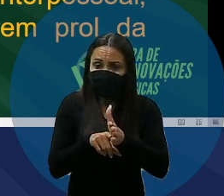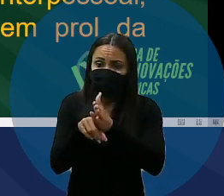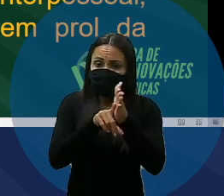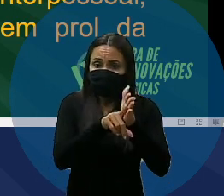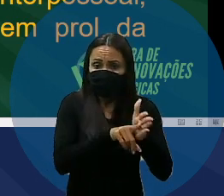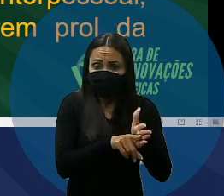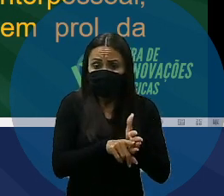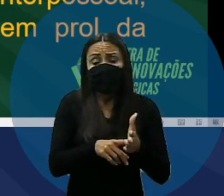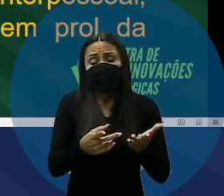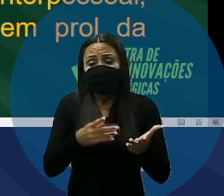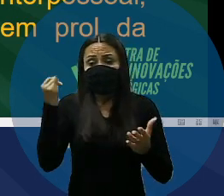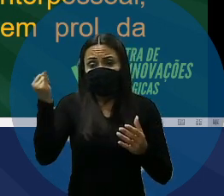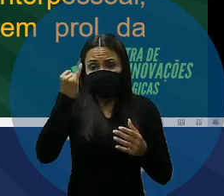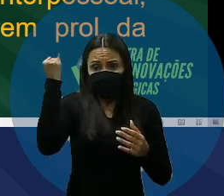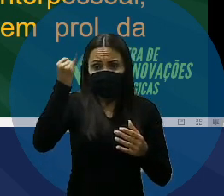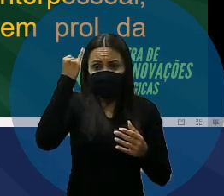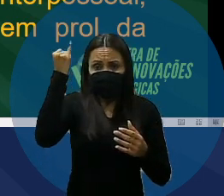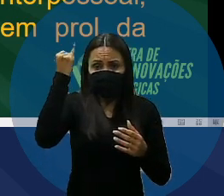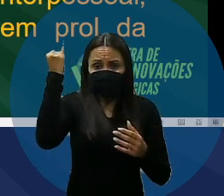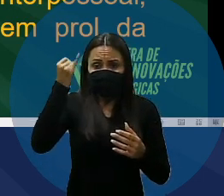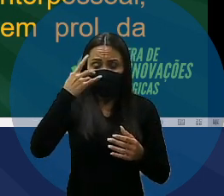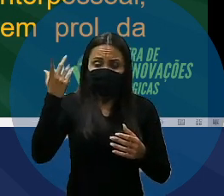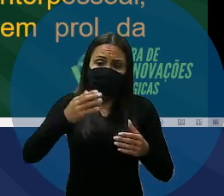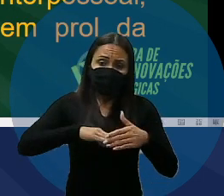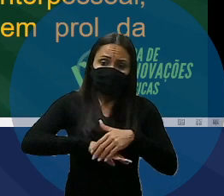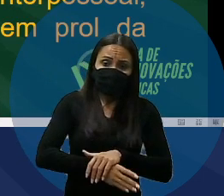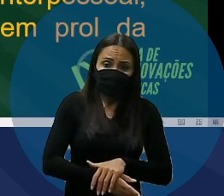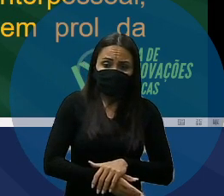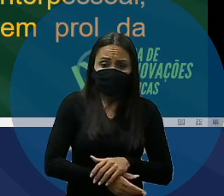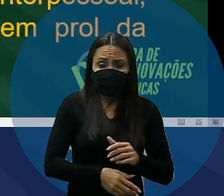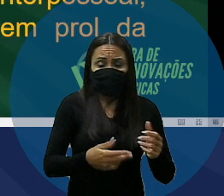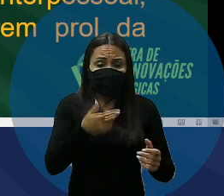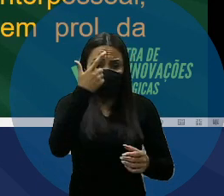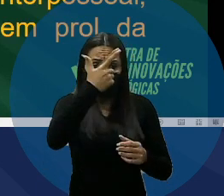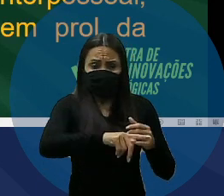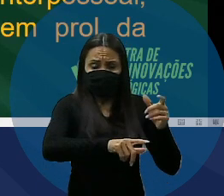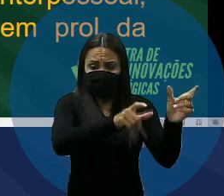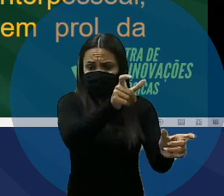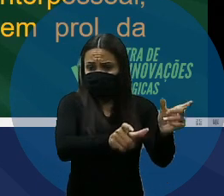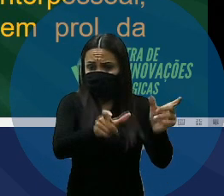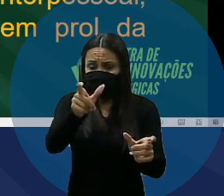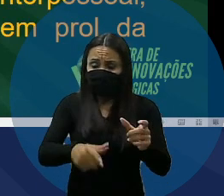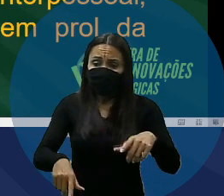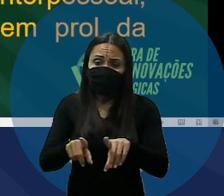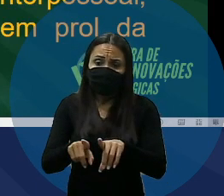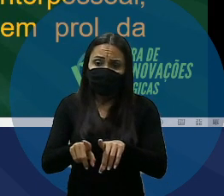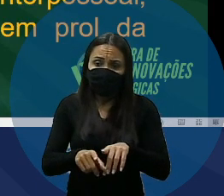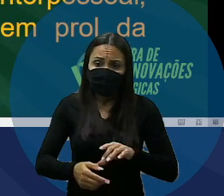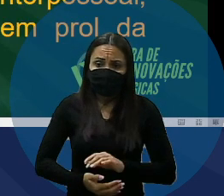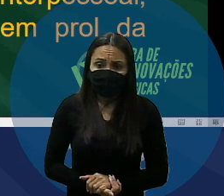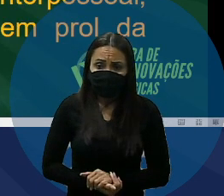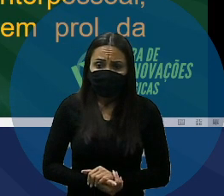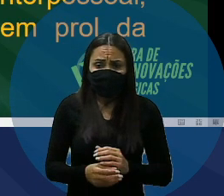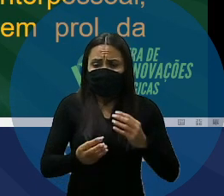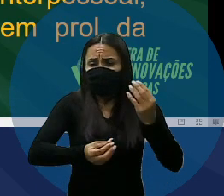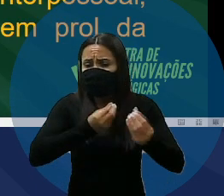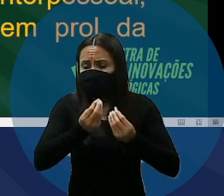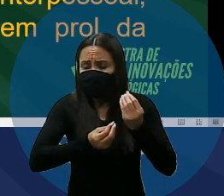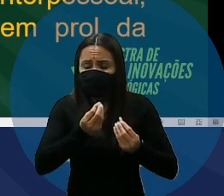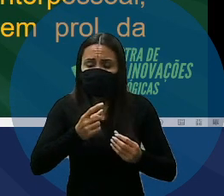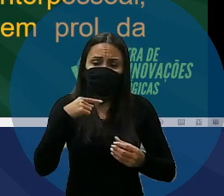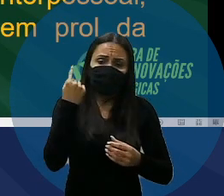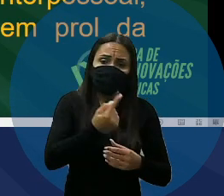seria importante levar esse conhecimento para outras pessoas. O debate também foi perguntado de que forma a gente poderia levar